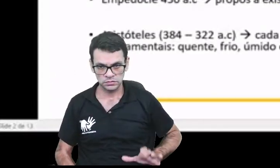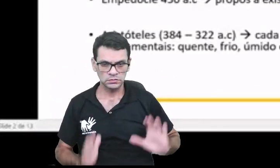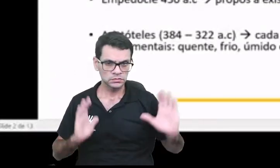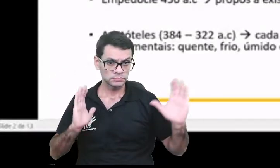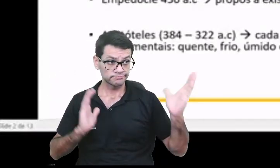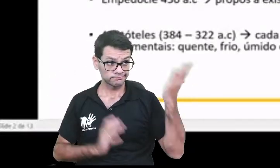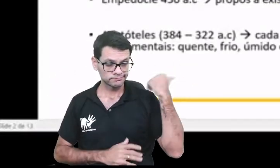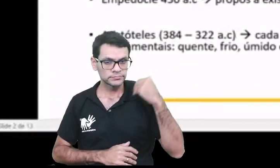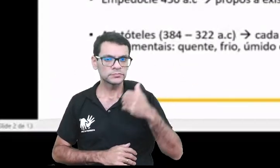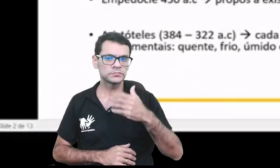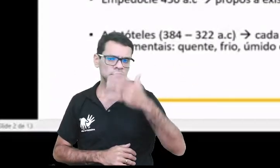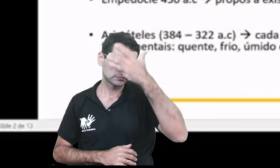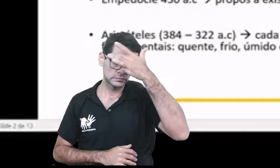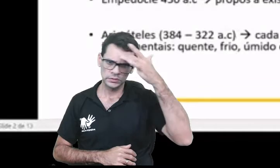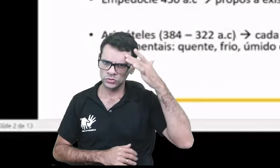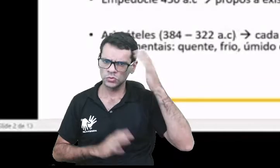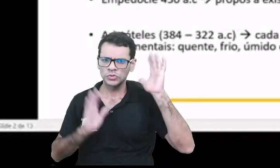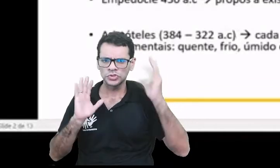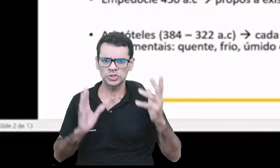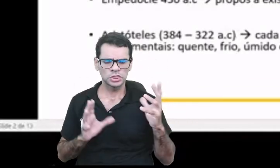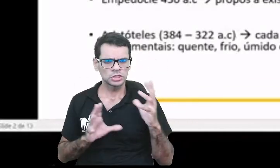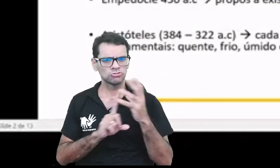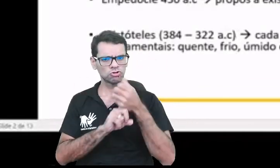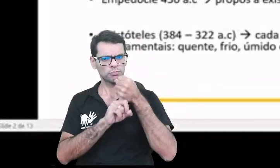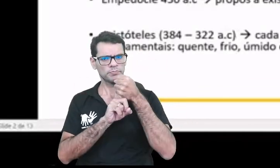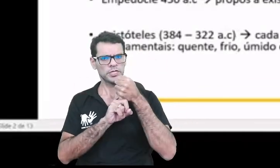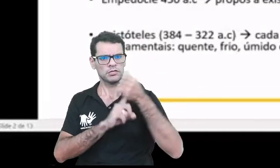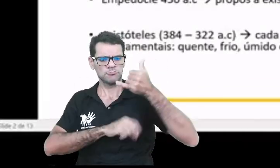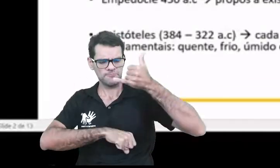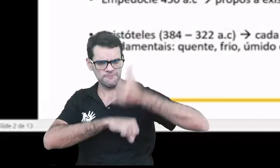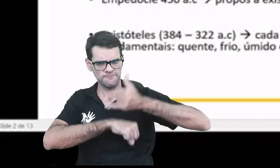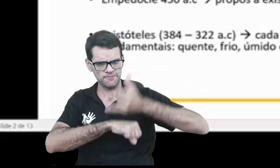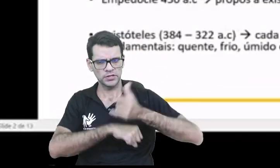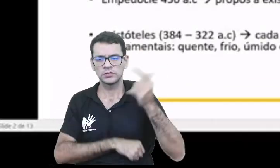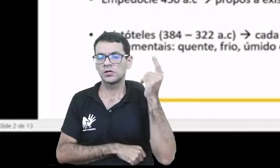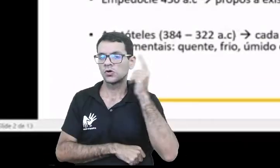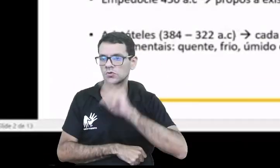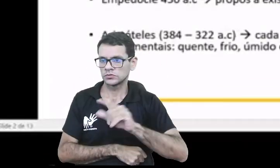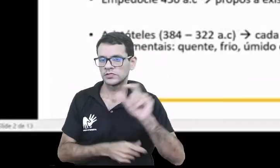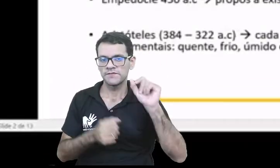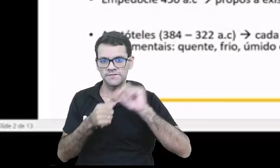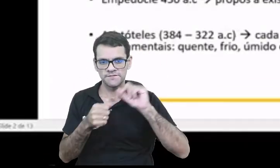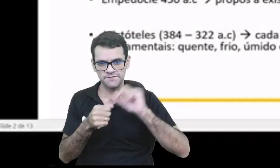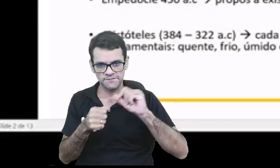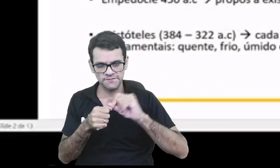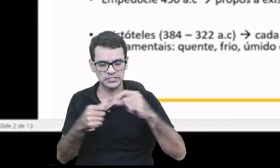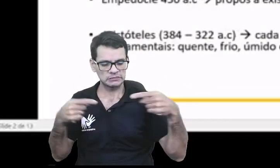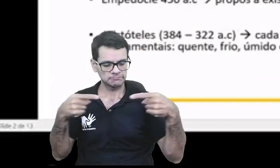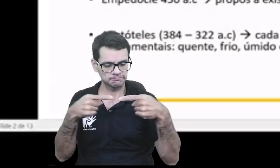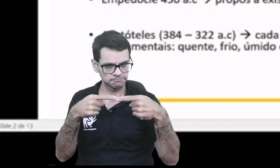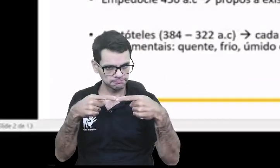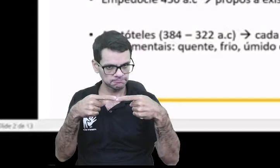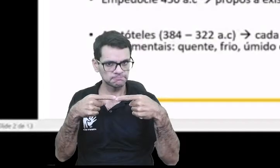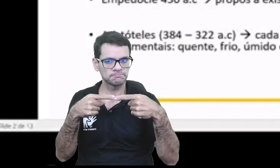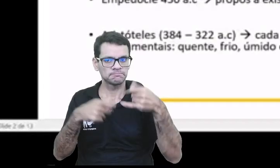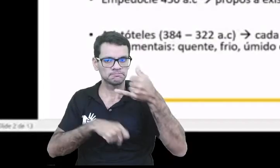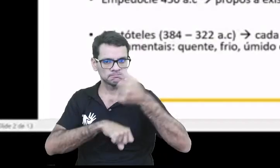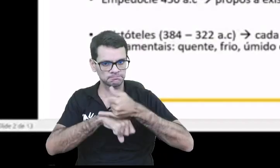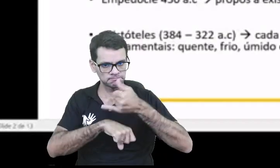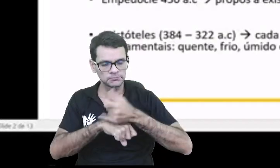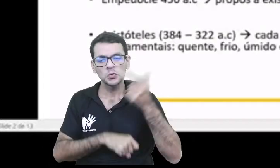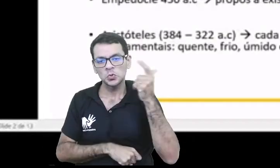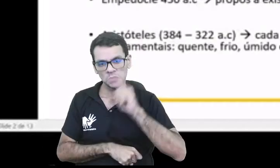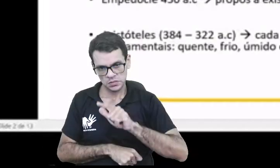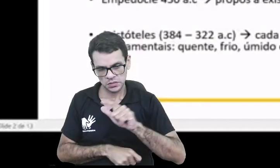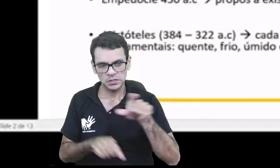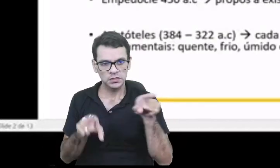o homem ele já tinha domínio sobre o metal. Então, a gente ele já sabia fazer ligas metálicas.